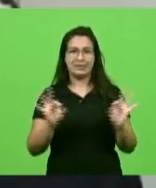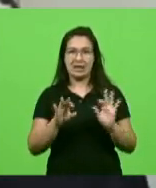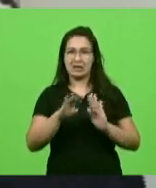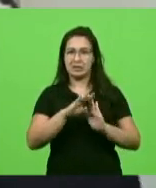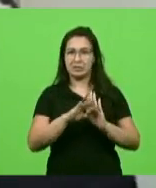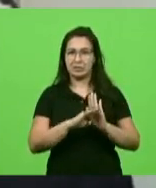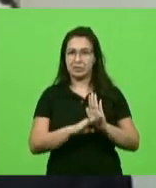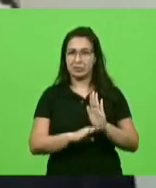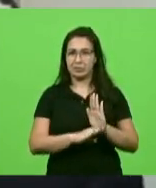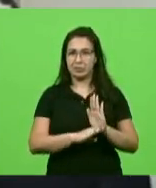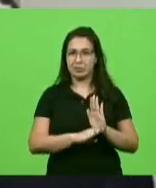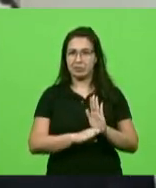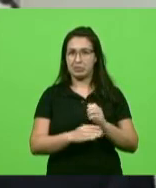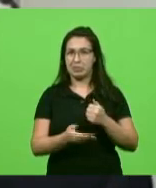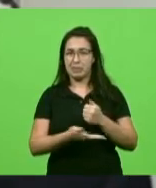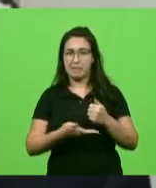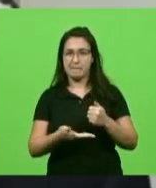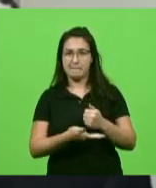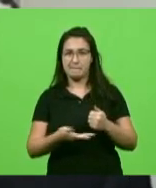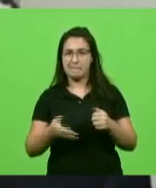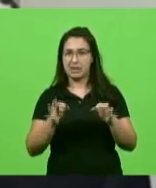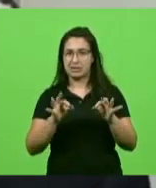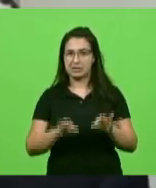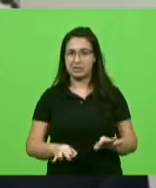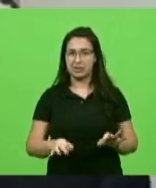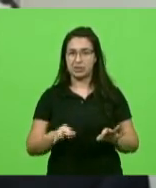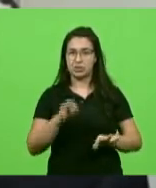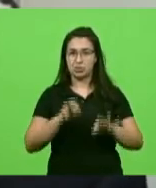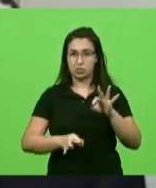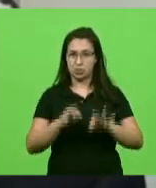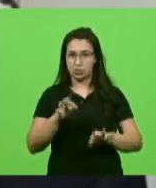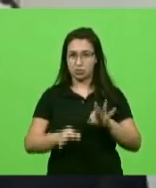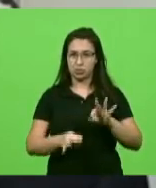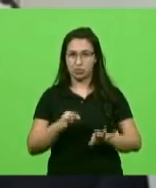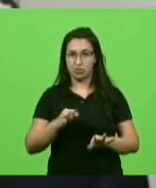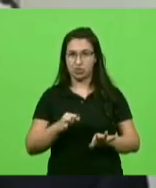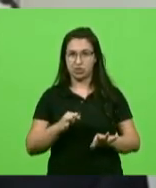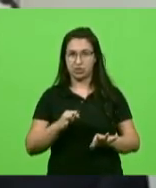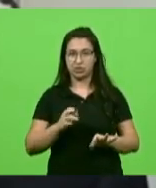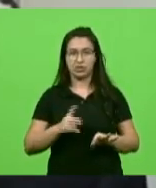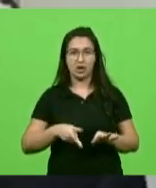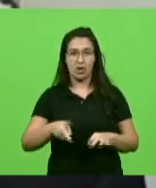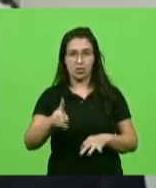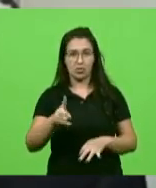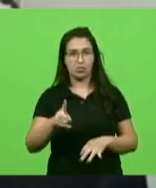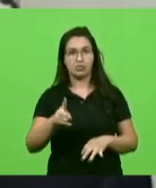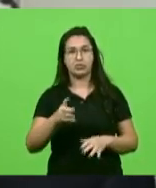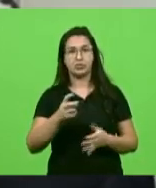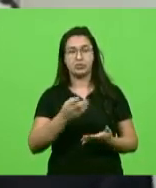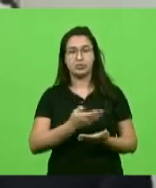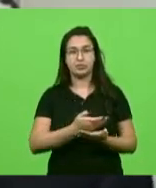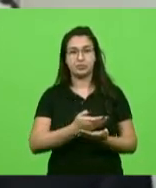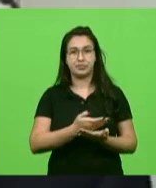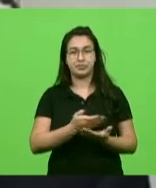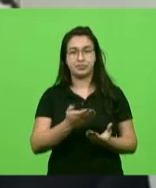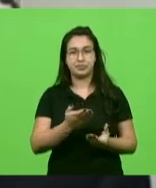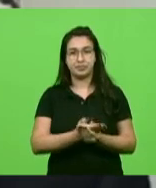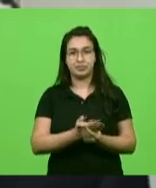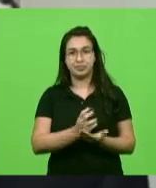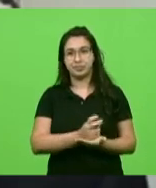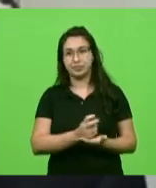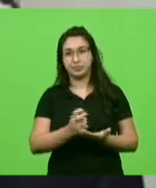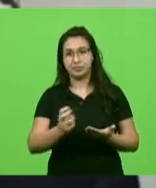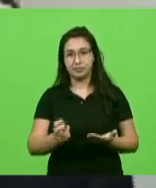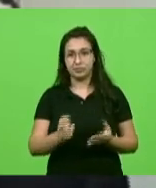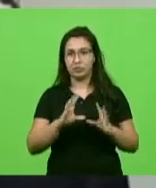de alimentar justa causa e ao prosseguimento do processo de vítima em todas as